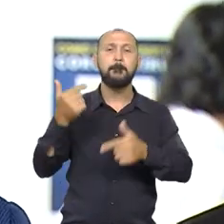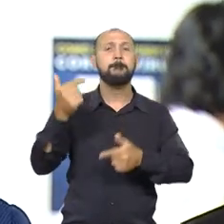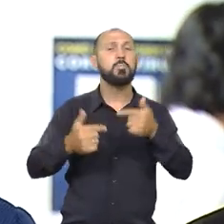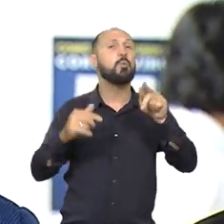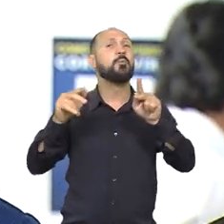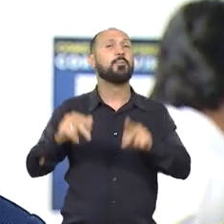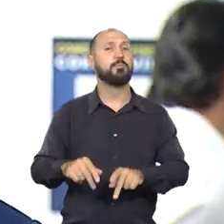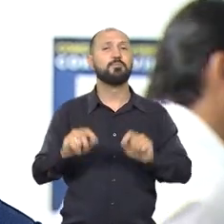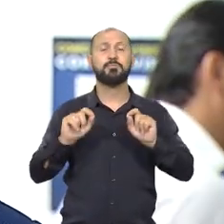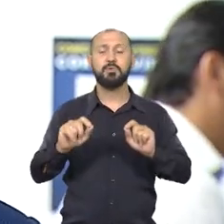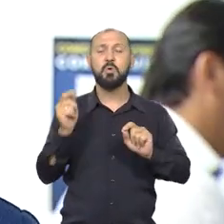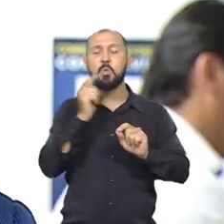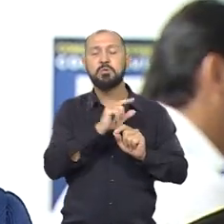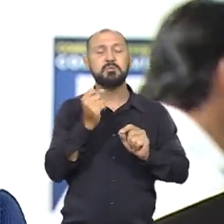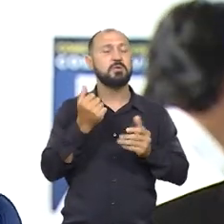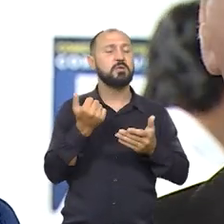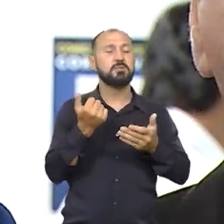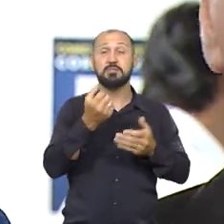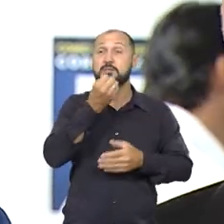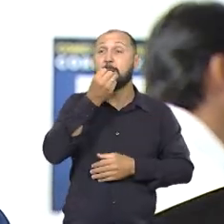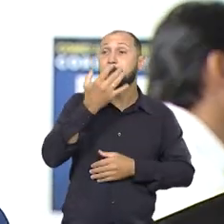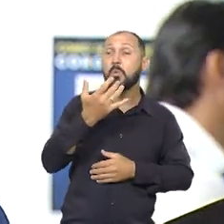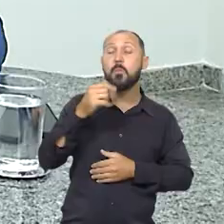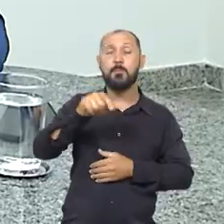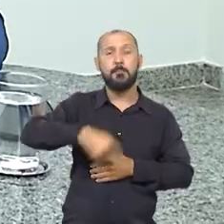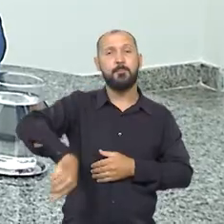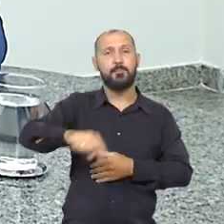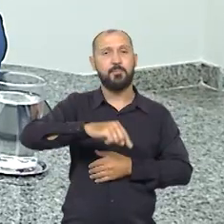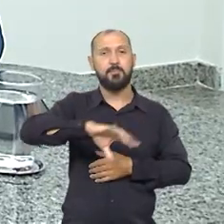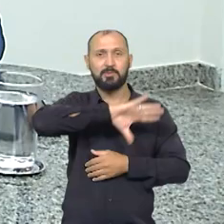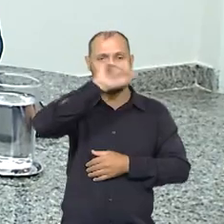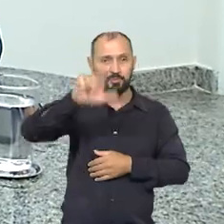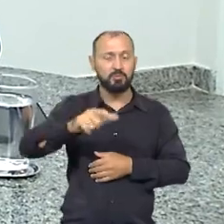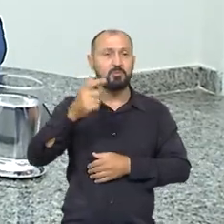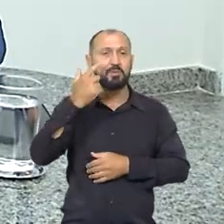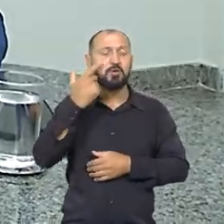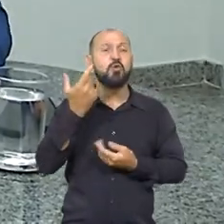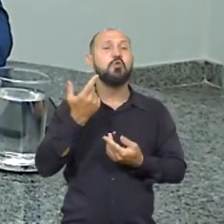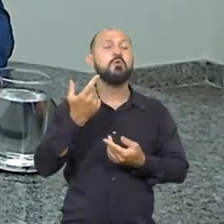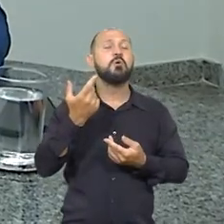pública que desce o resultado por Mato Grosso do Sul